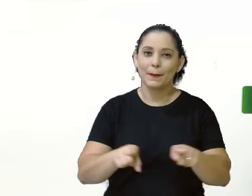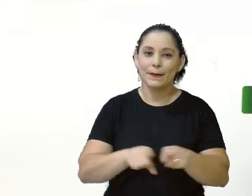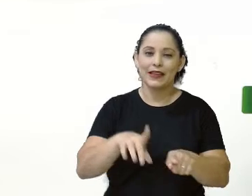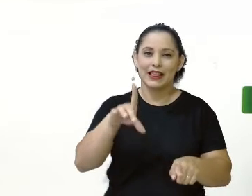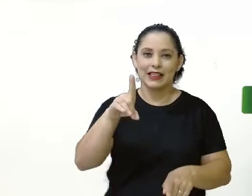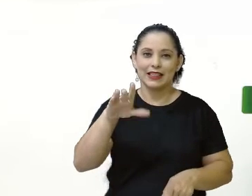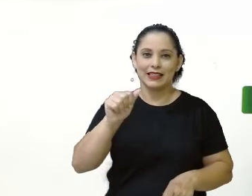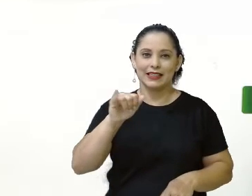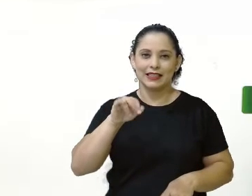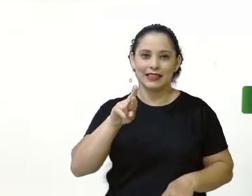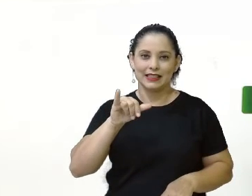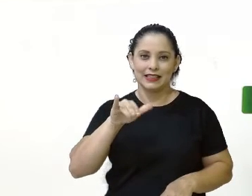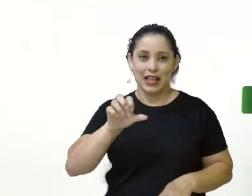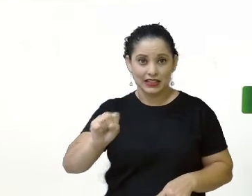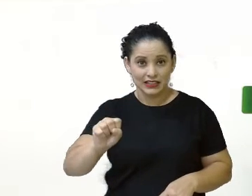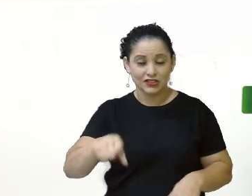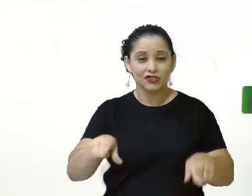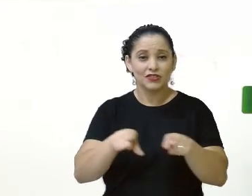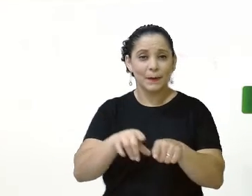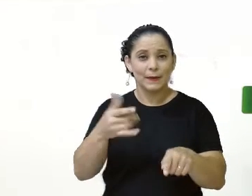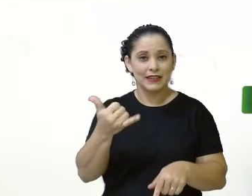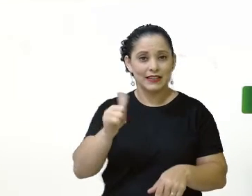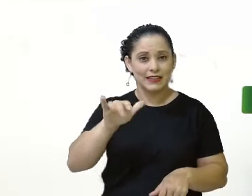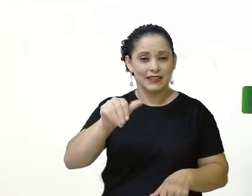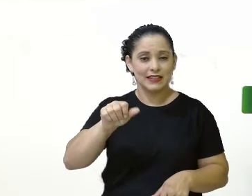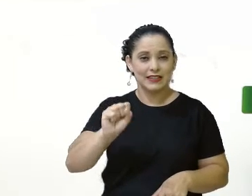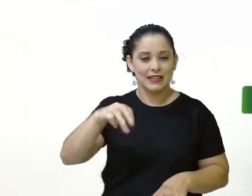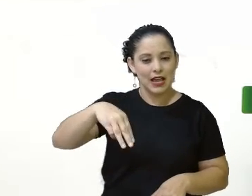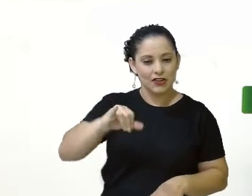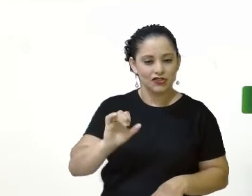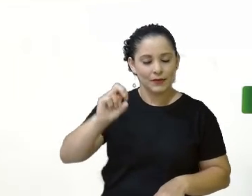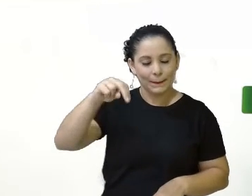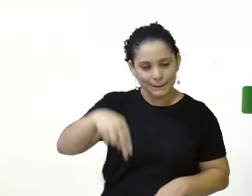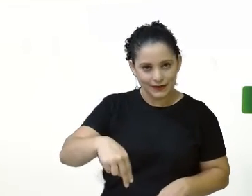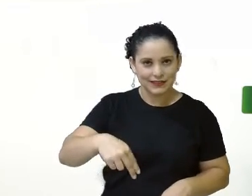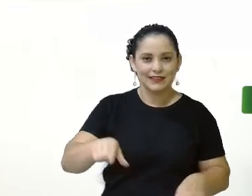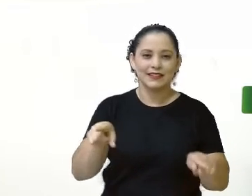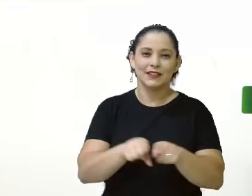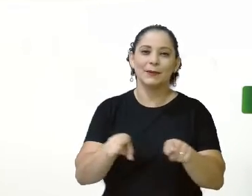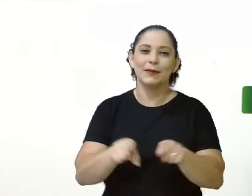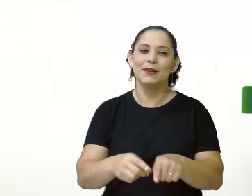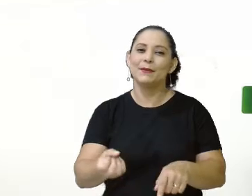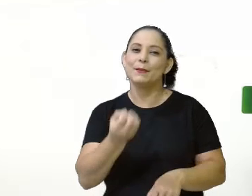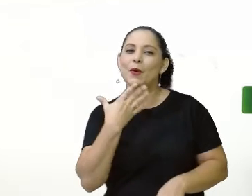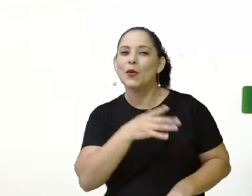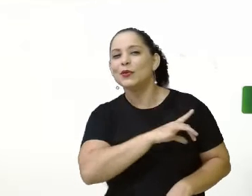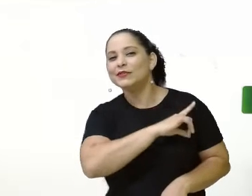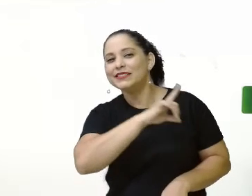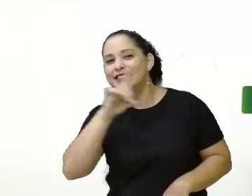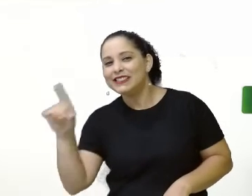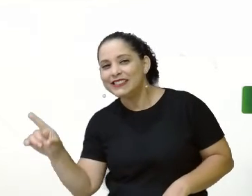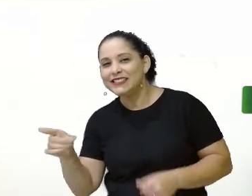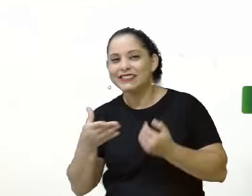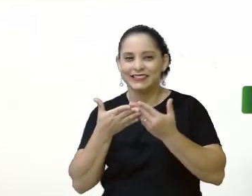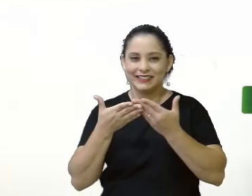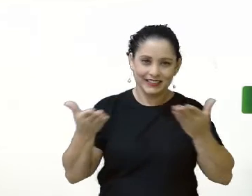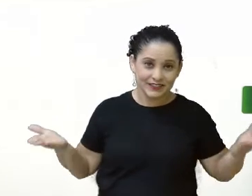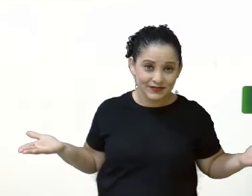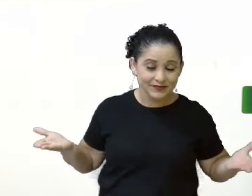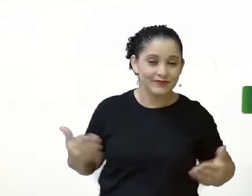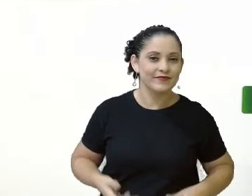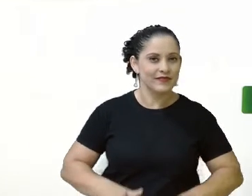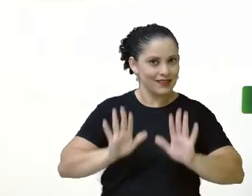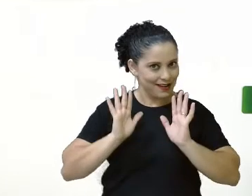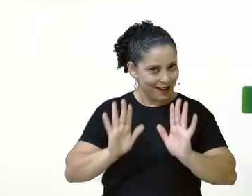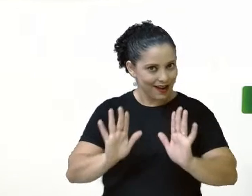tá e Yasmin também. Bom dia para vocês. Estão atentos, né? Porque já já vem